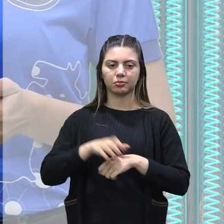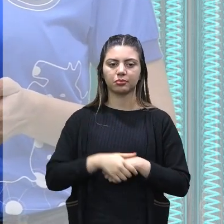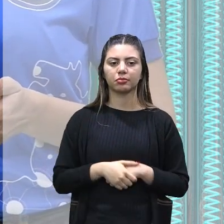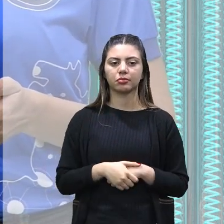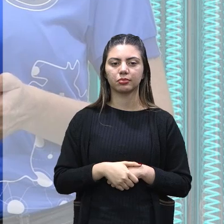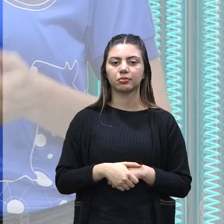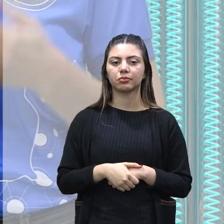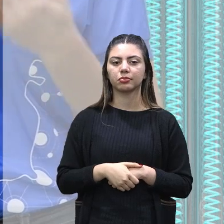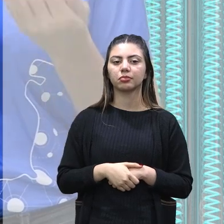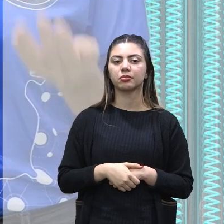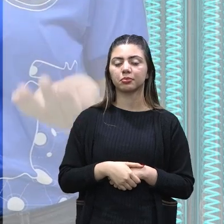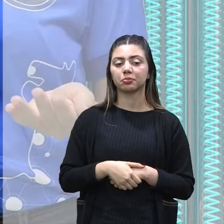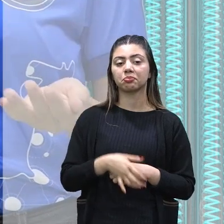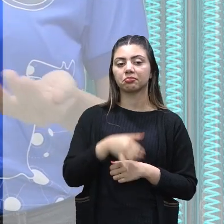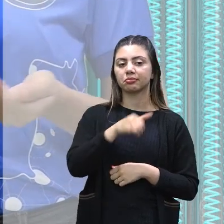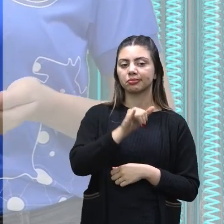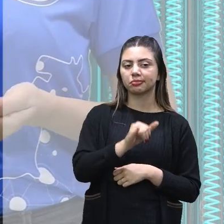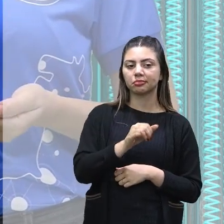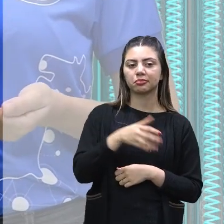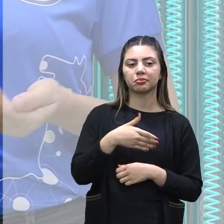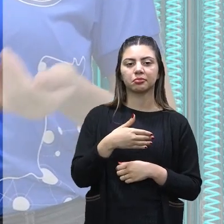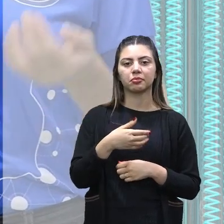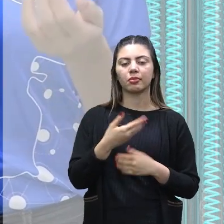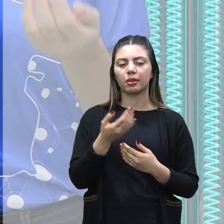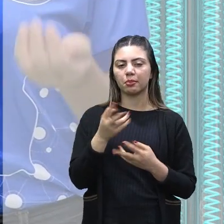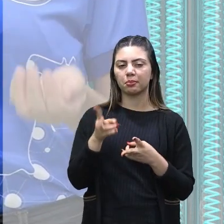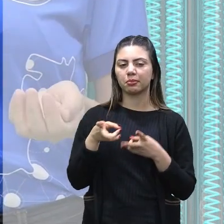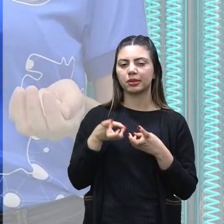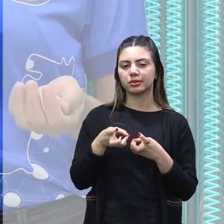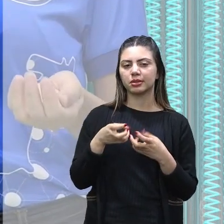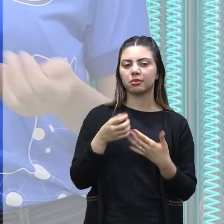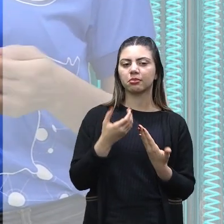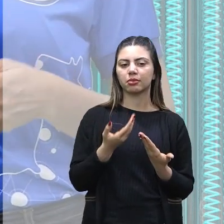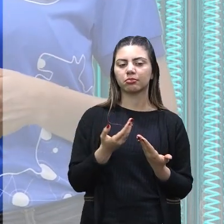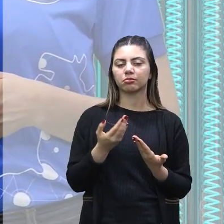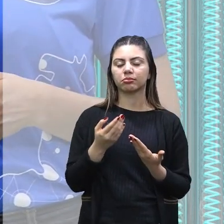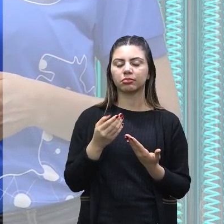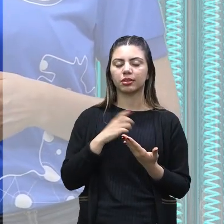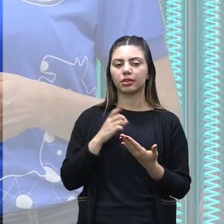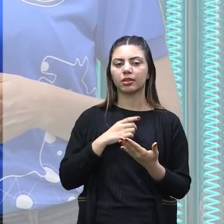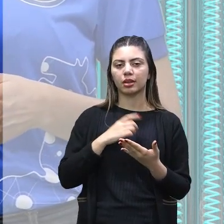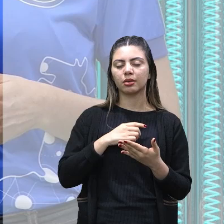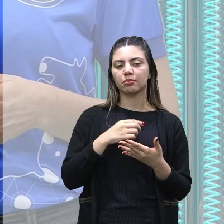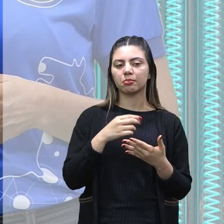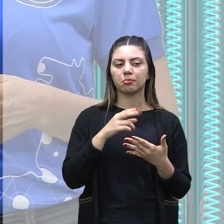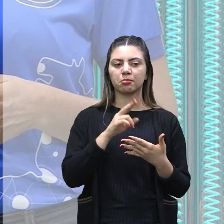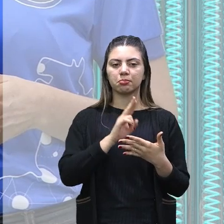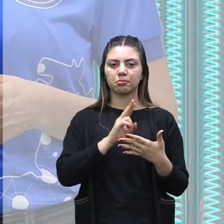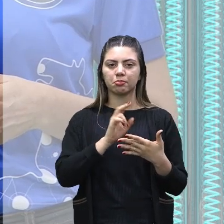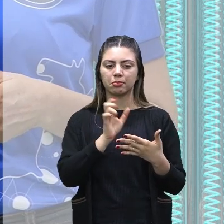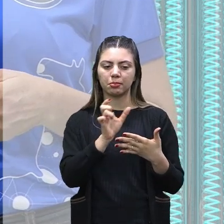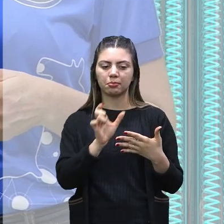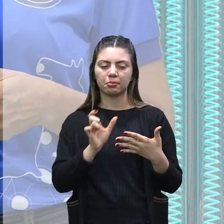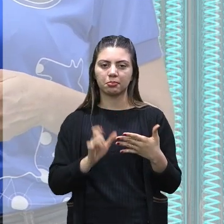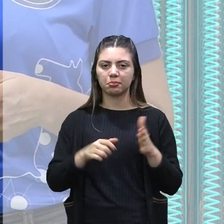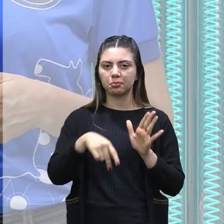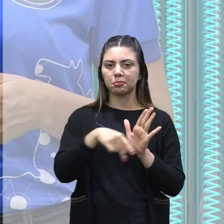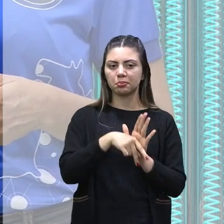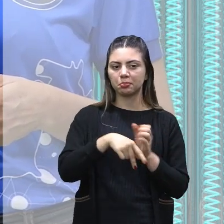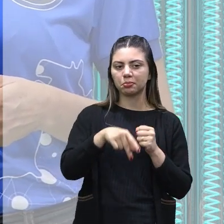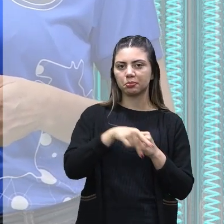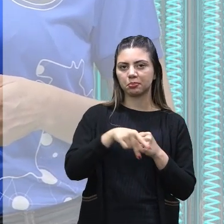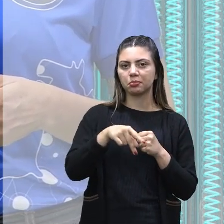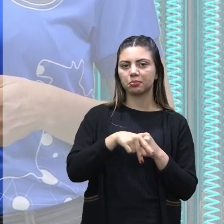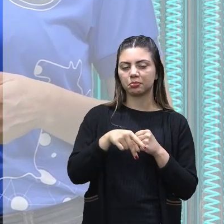os pronomes I, eu, you, você, he, she ou it, né?